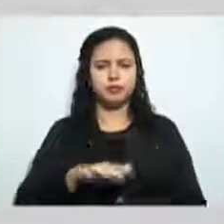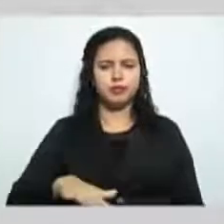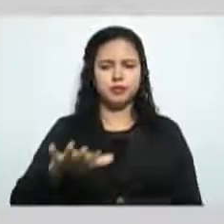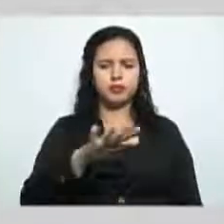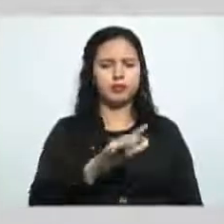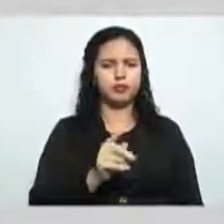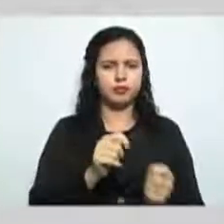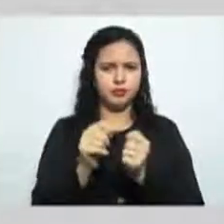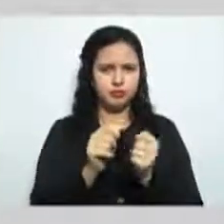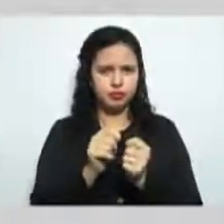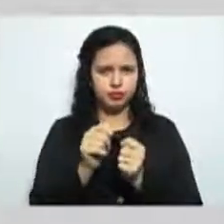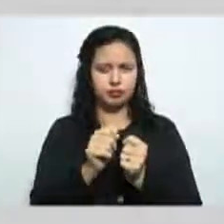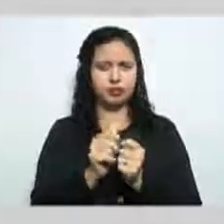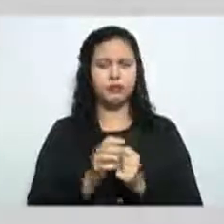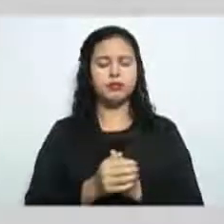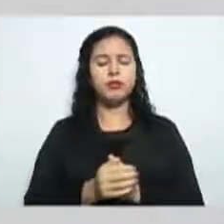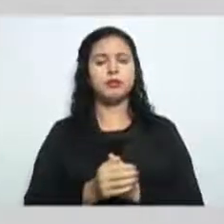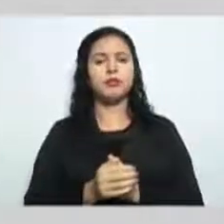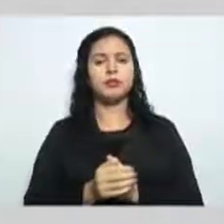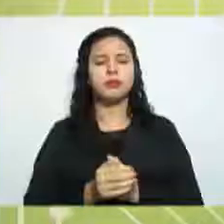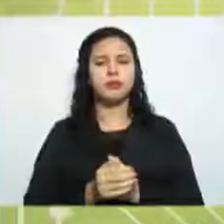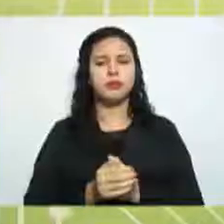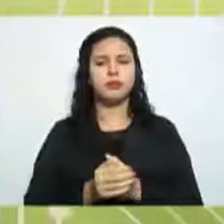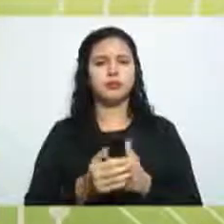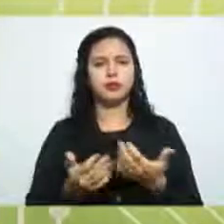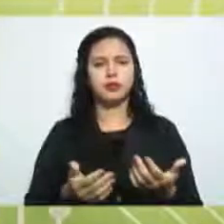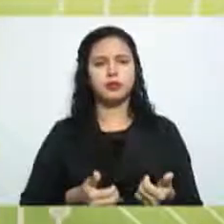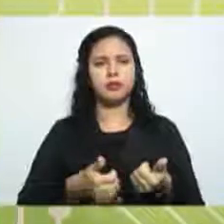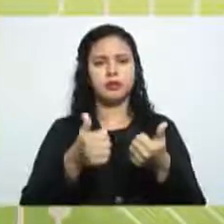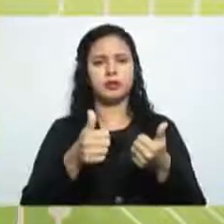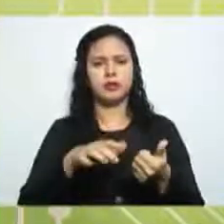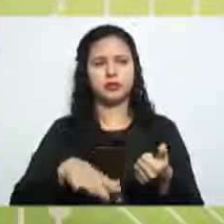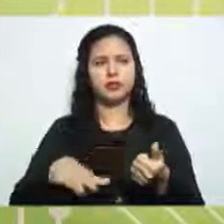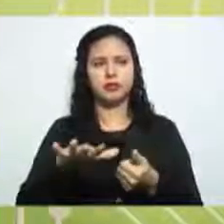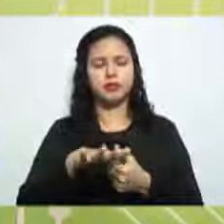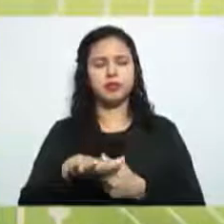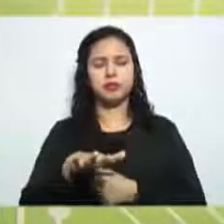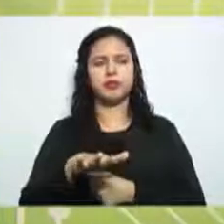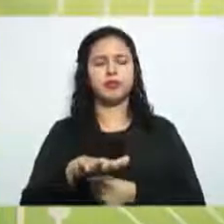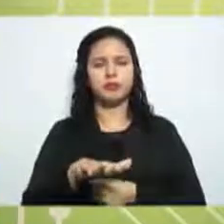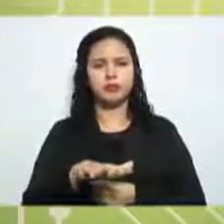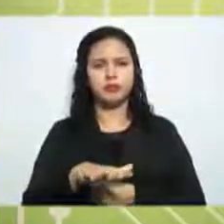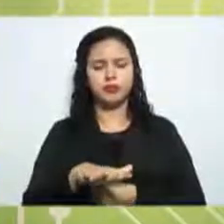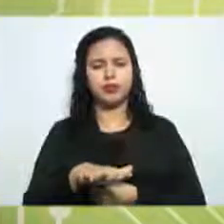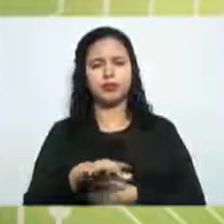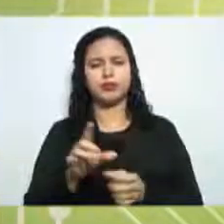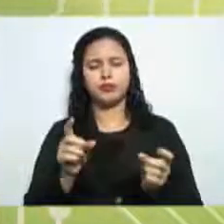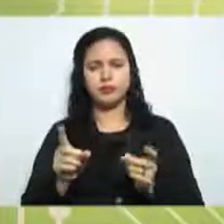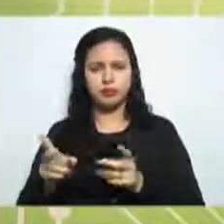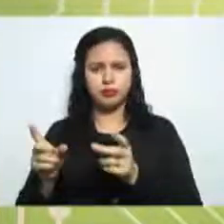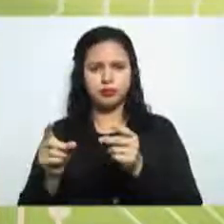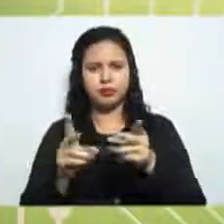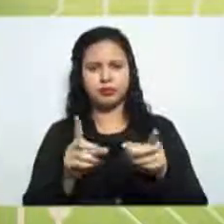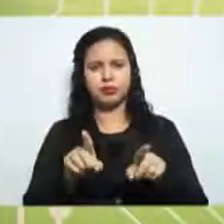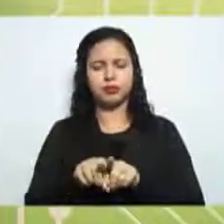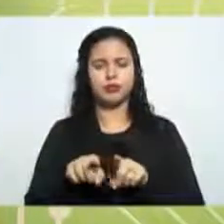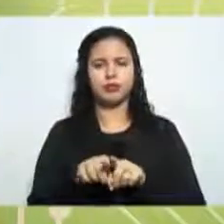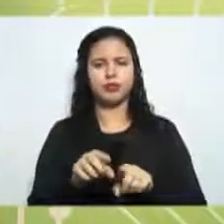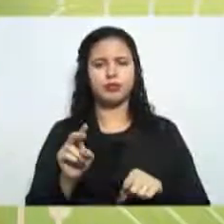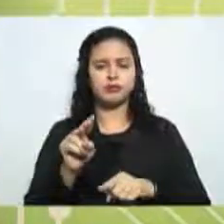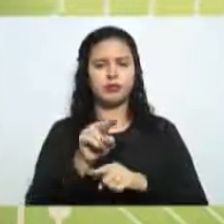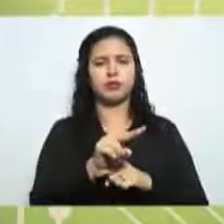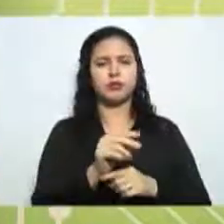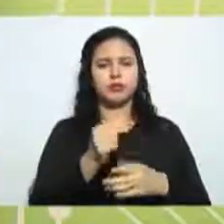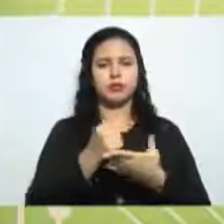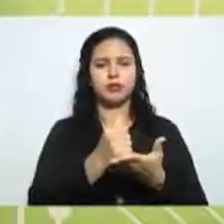negócios. Quanto mais regularizado a questão fundiária, melhor é o ambiente de negócio para a comercialização e para o investimento e